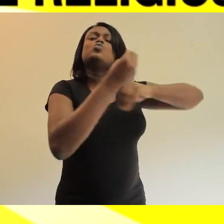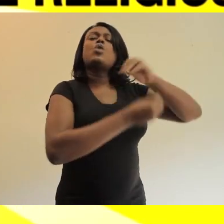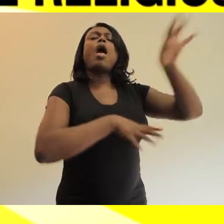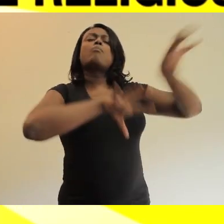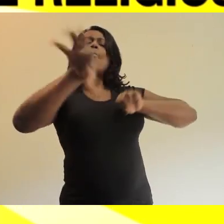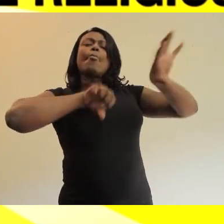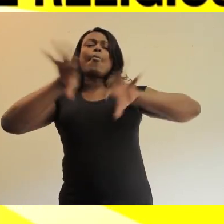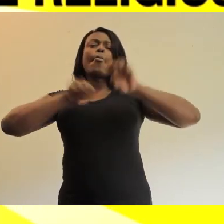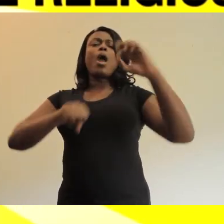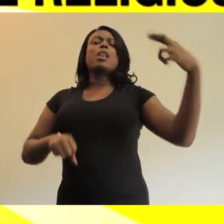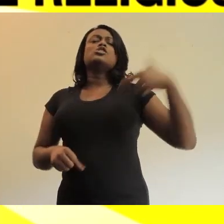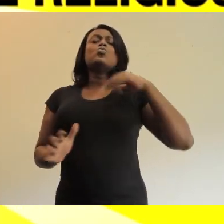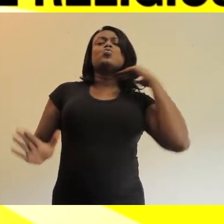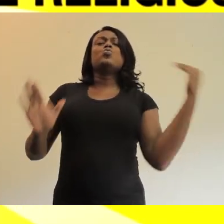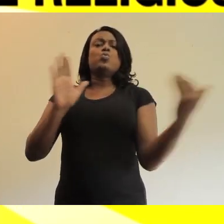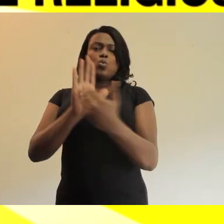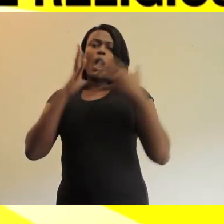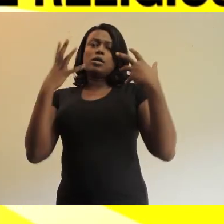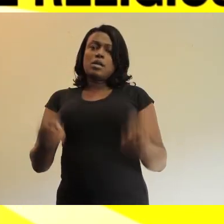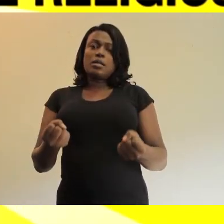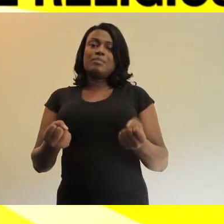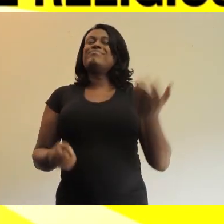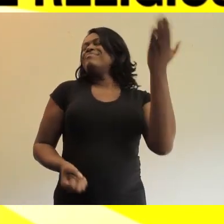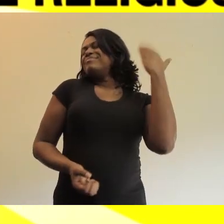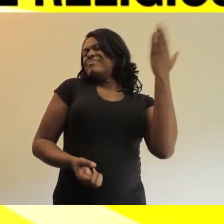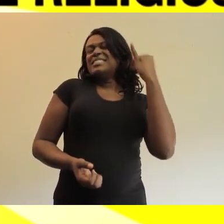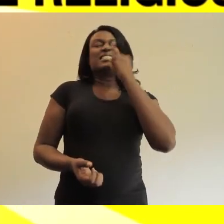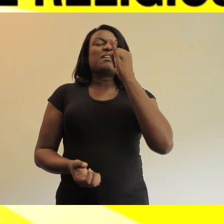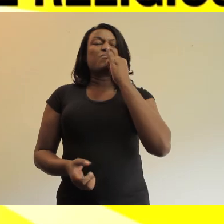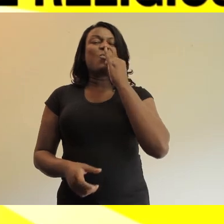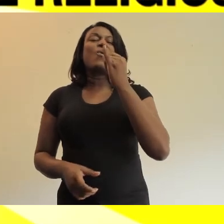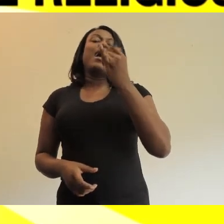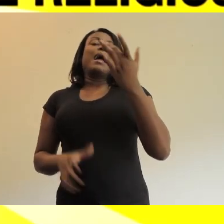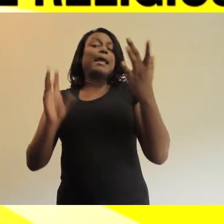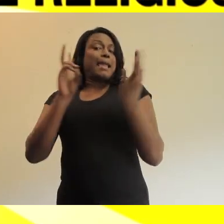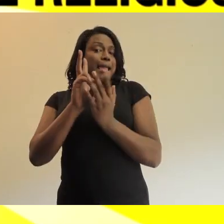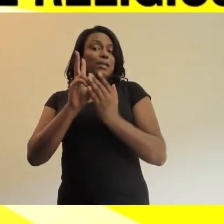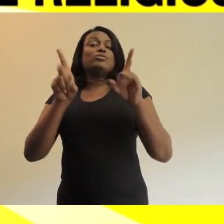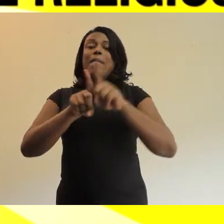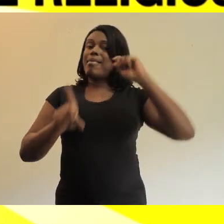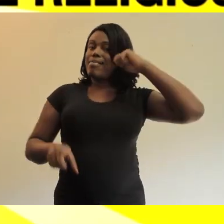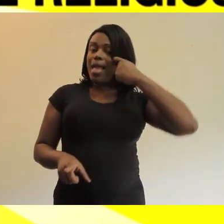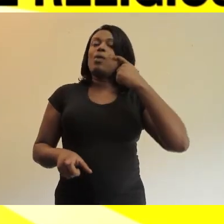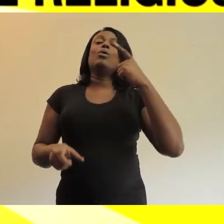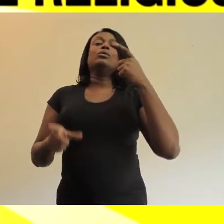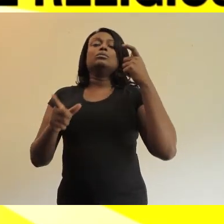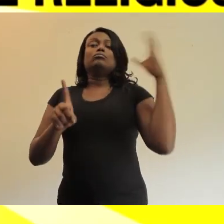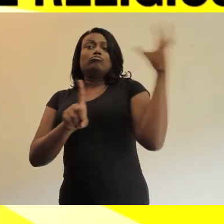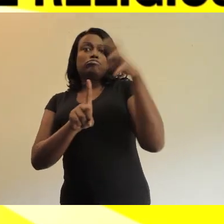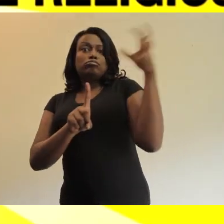imposição do cristianismo entretanto índios e negros não abandonaram a sua fé nem seus deuses e fizeram com que